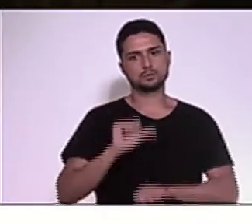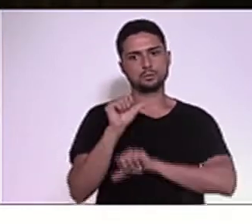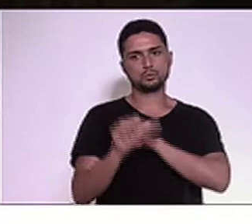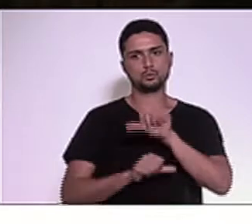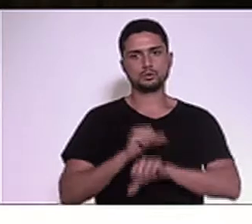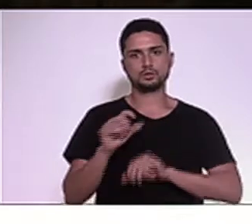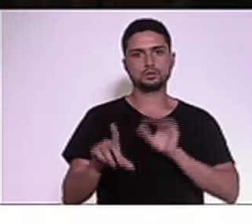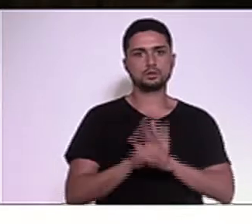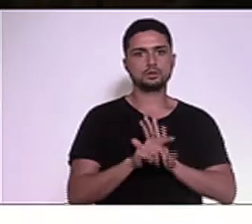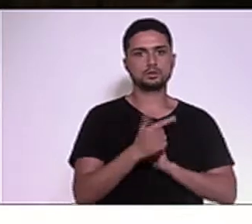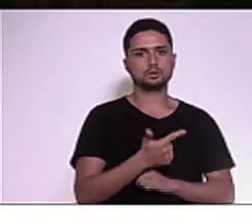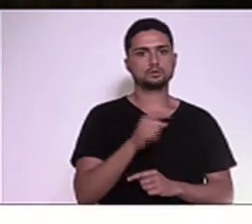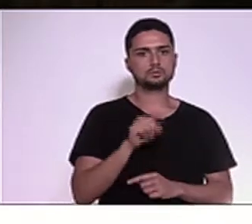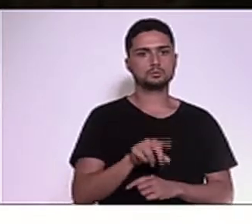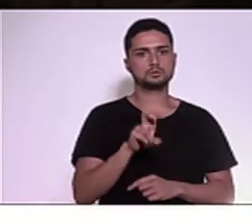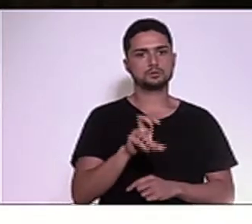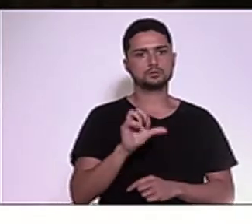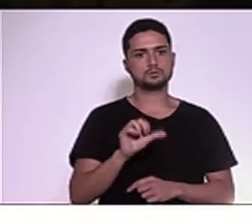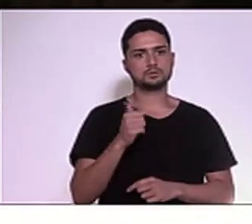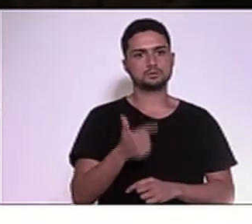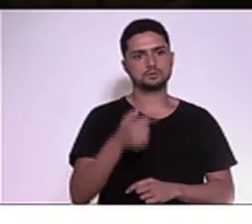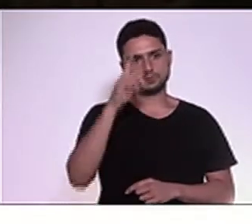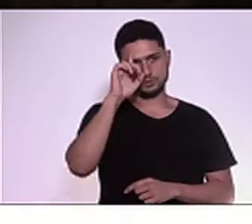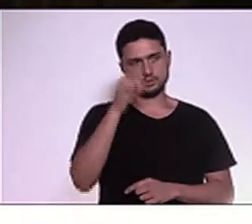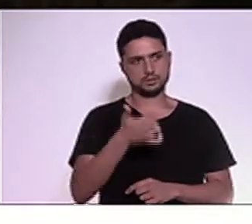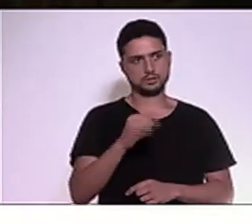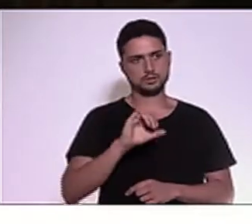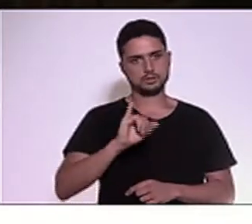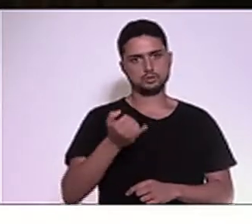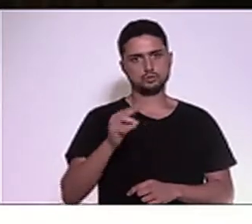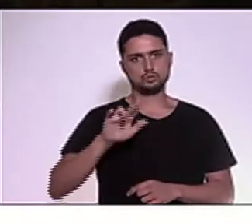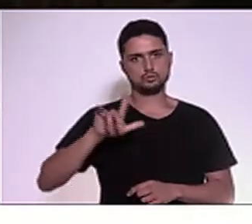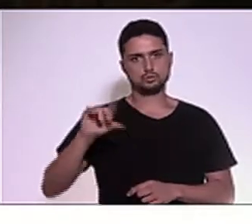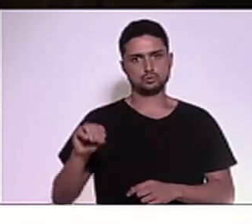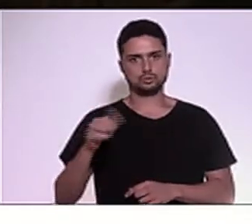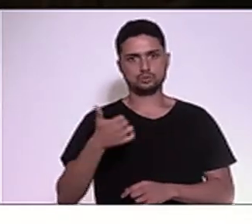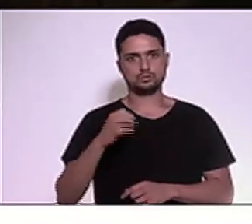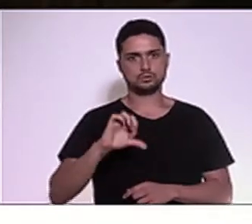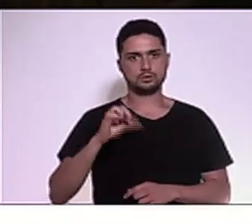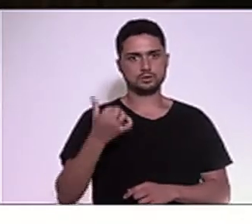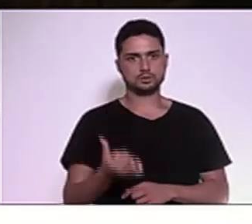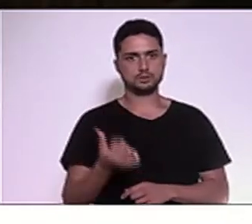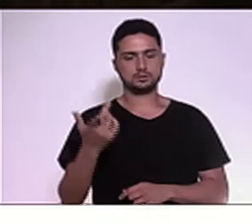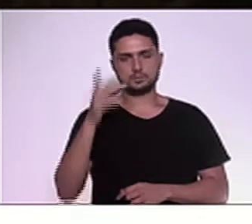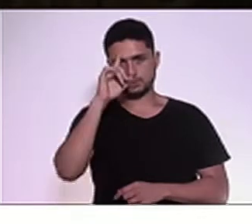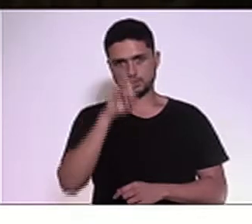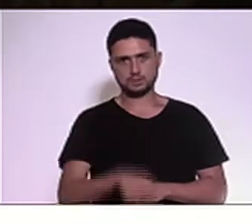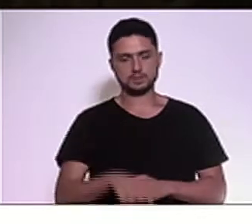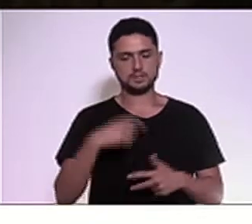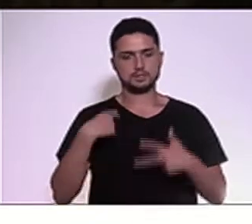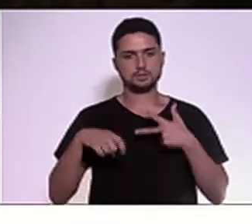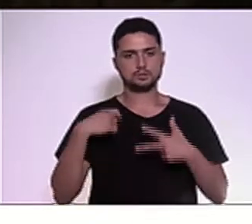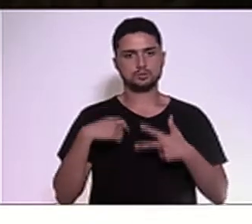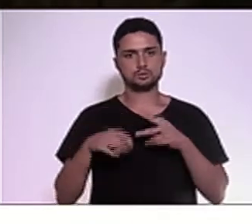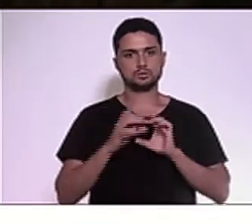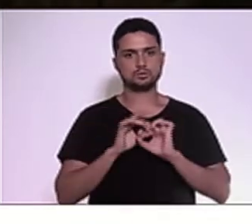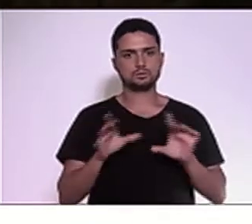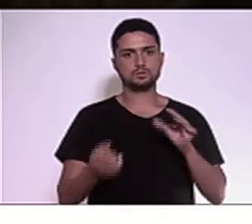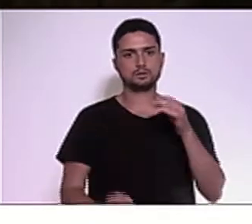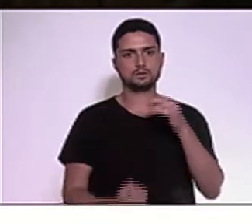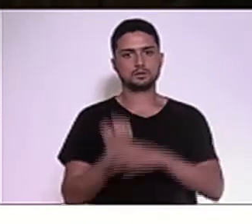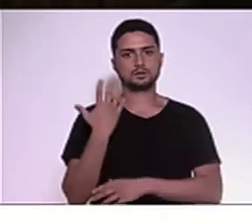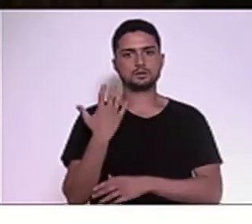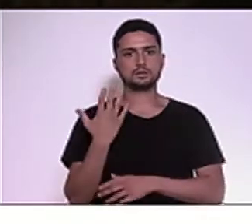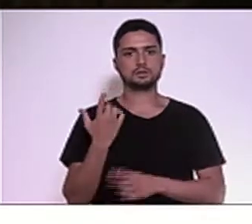lei 2.592 de 10 de julho de 96, que autoriza o Poder Executivo a criar o Fundo Especial